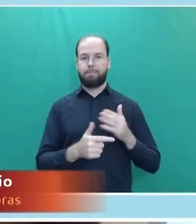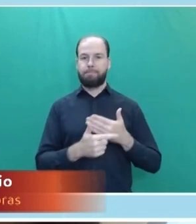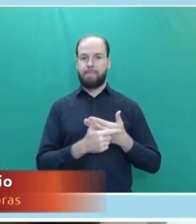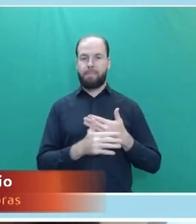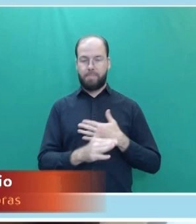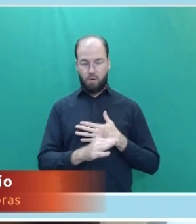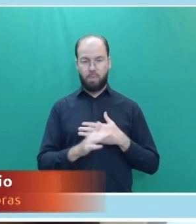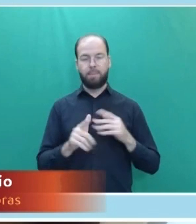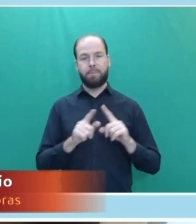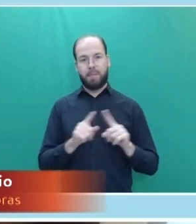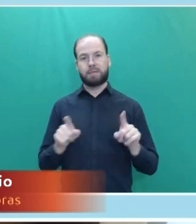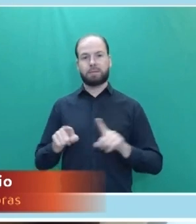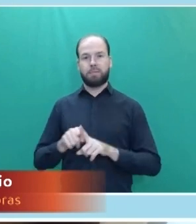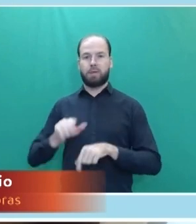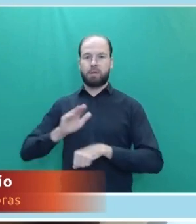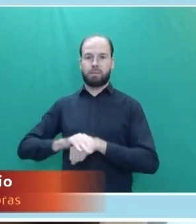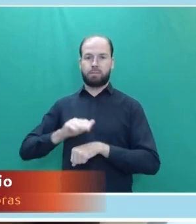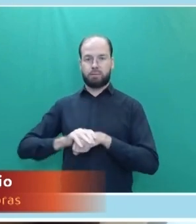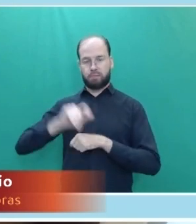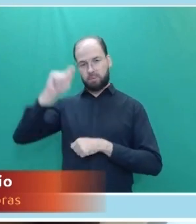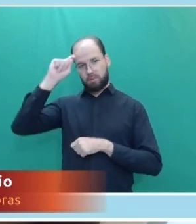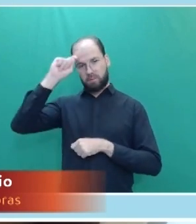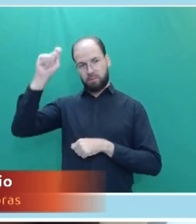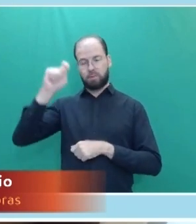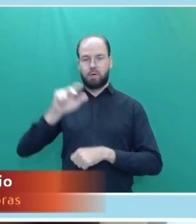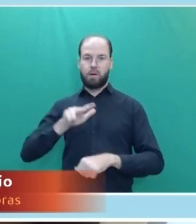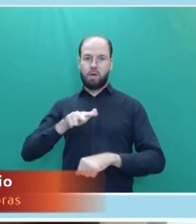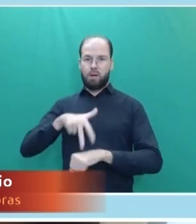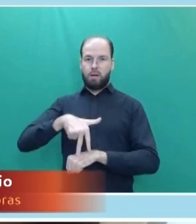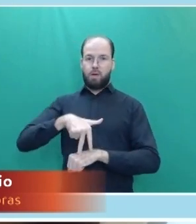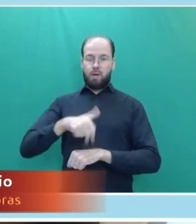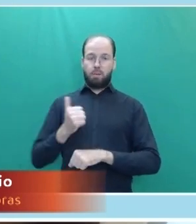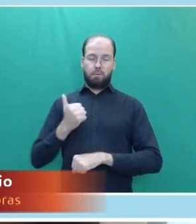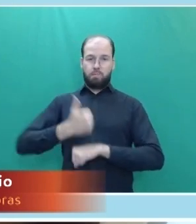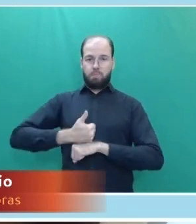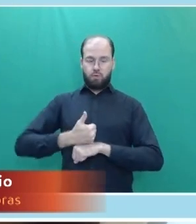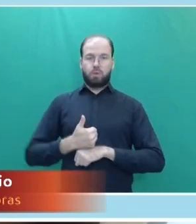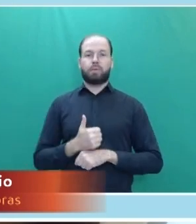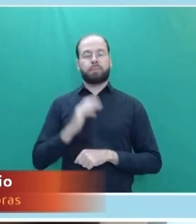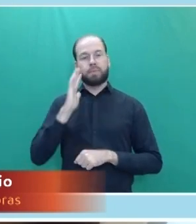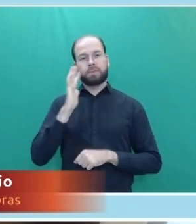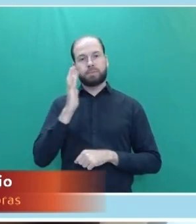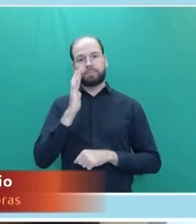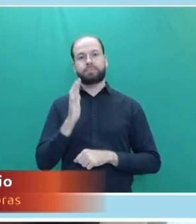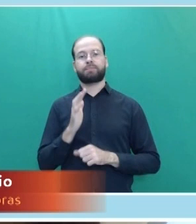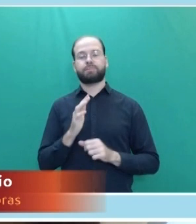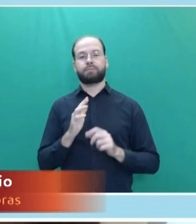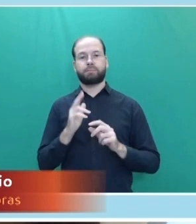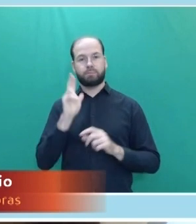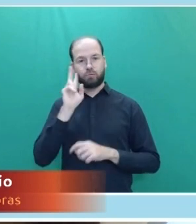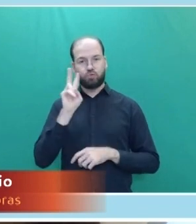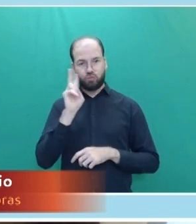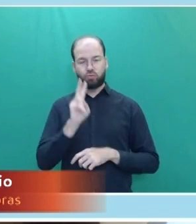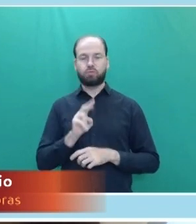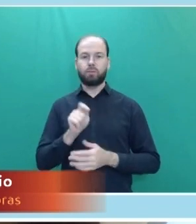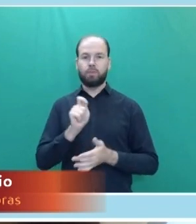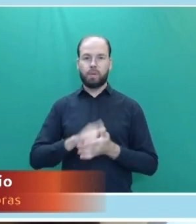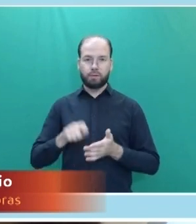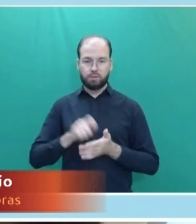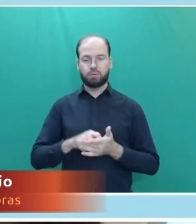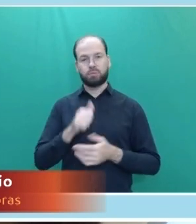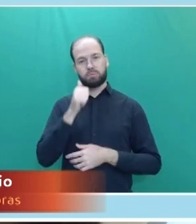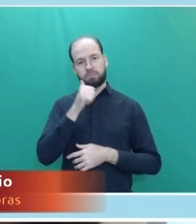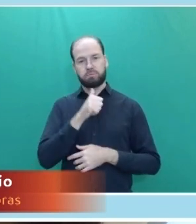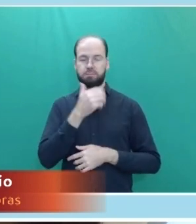né, da autoria, do protagonismo, de se pensar histórias a partir, né, de escritores e escritoras